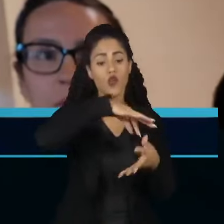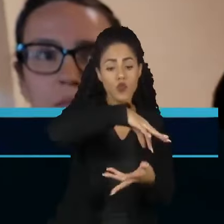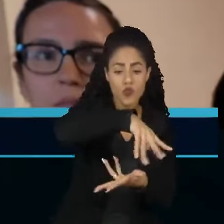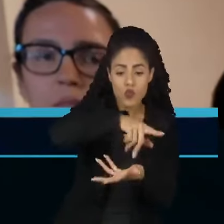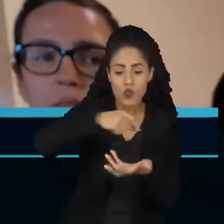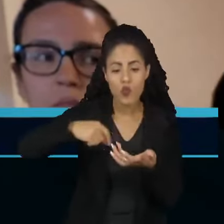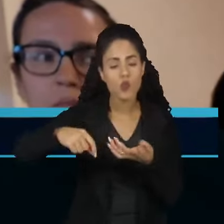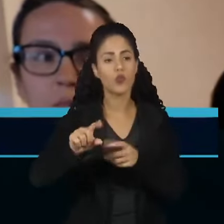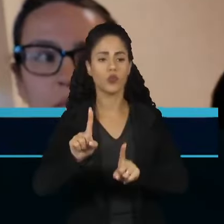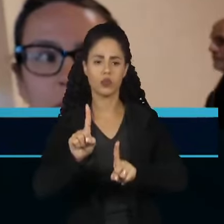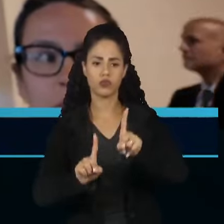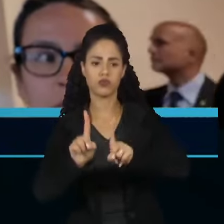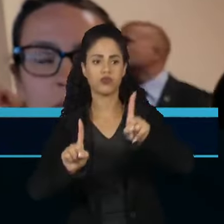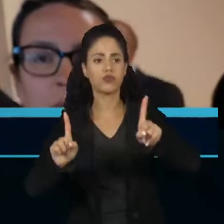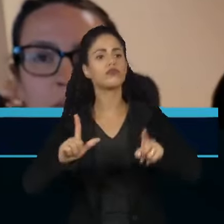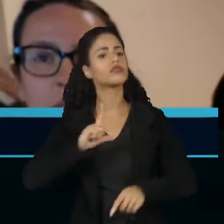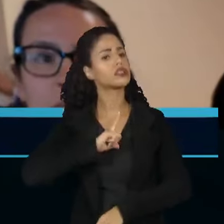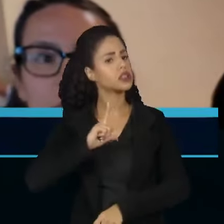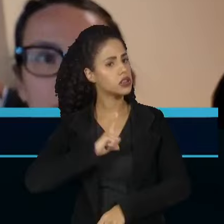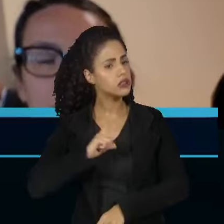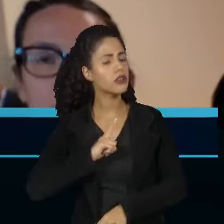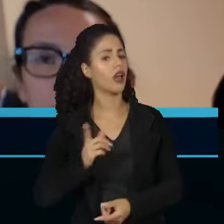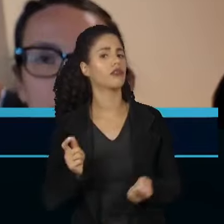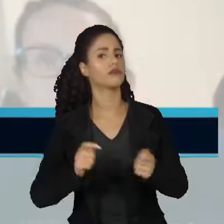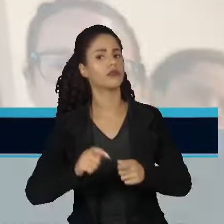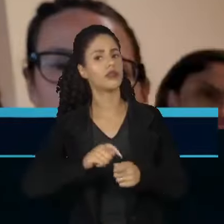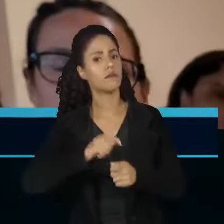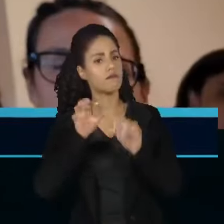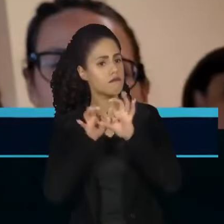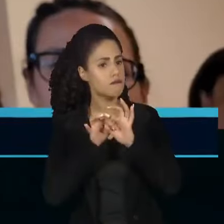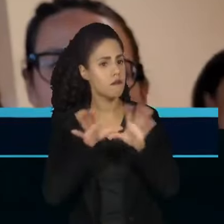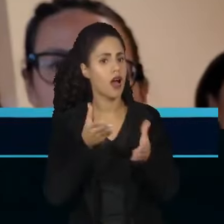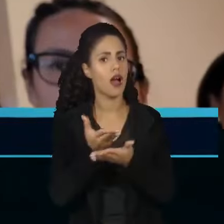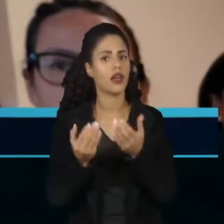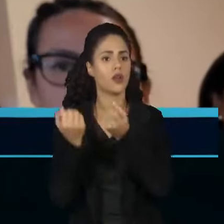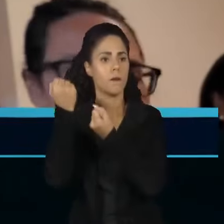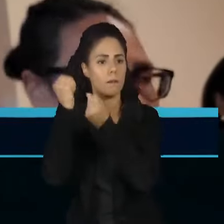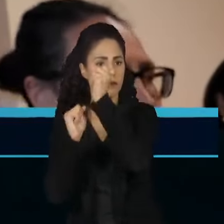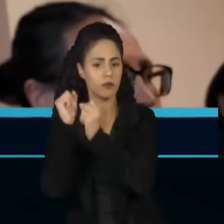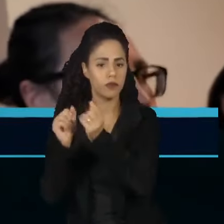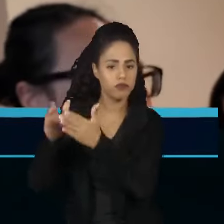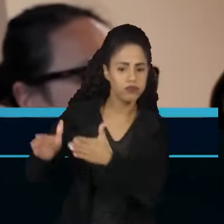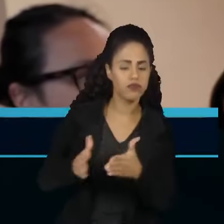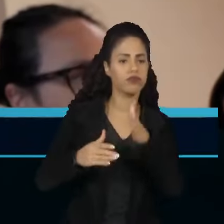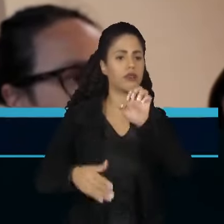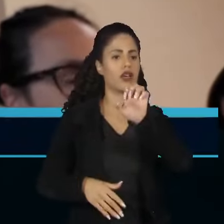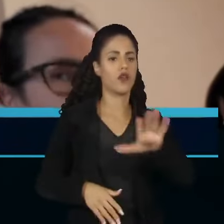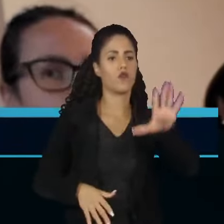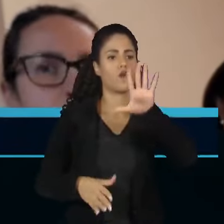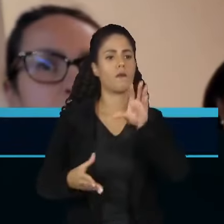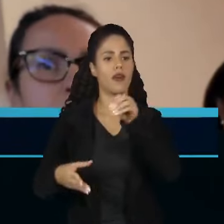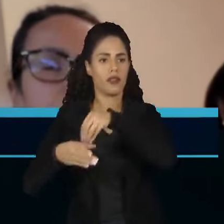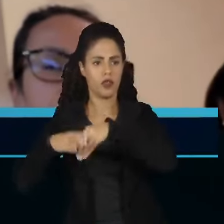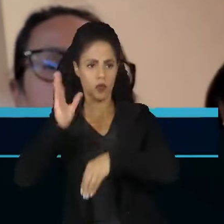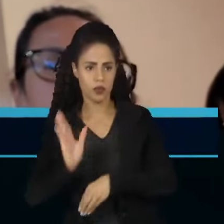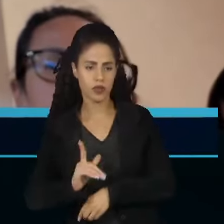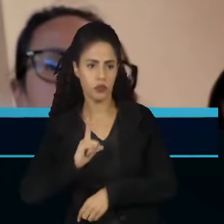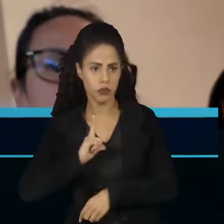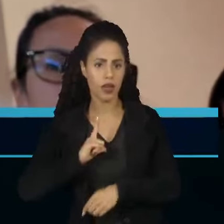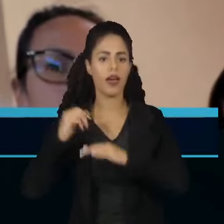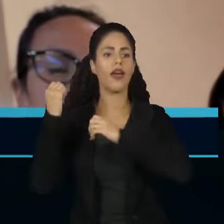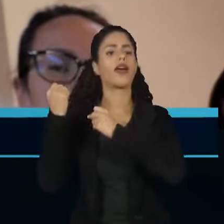vantagens competitivas que poucos países têm ao seu dispor. Montadoras europeias estão no Brasil,